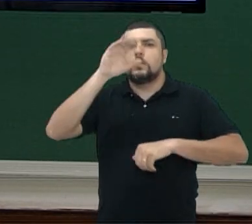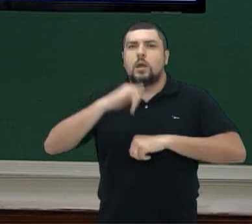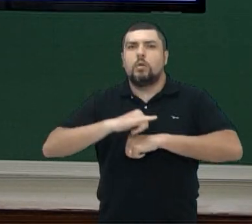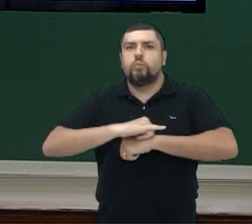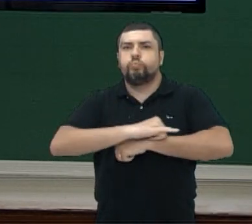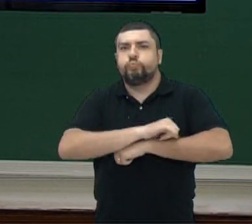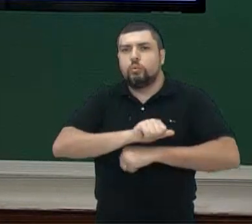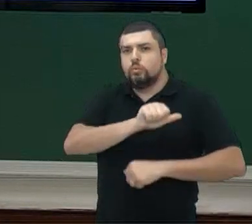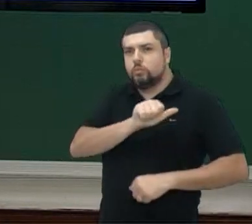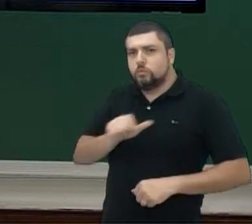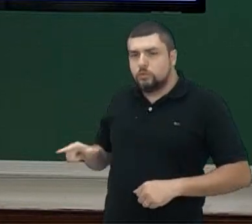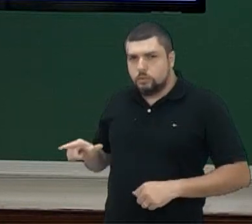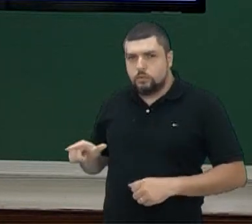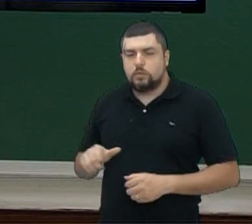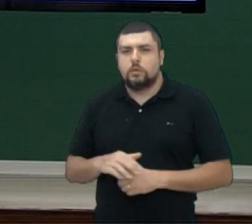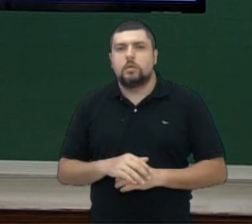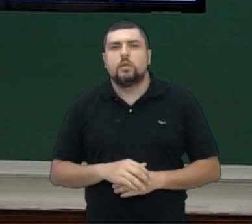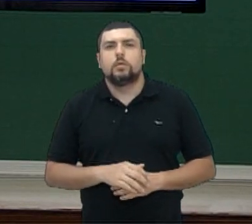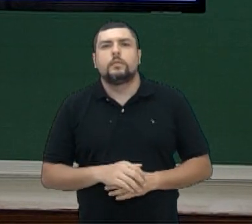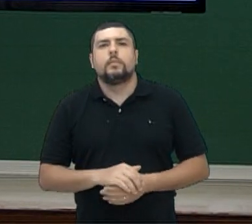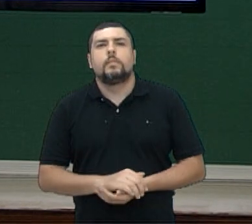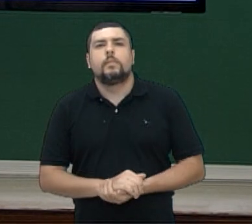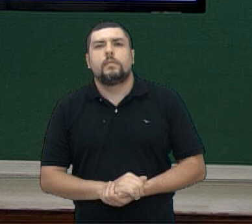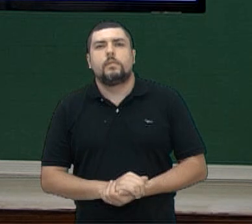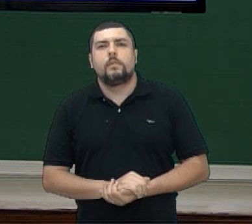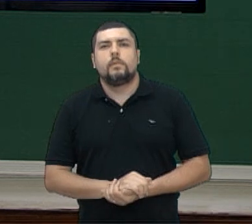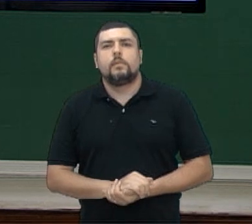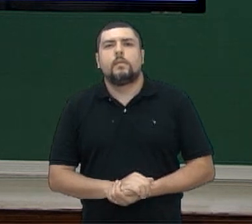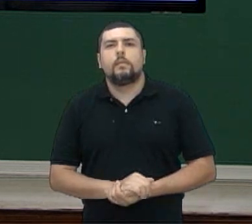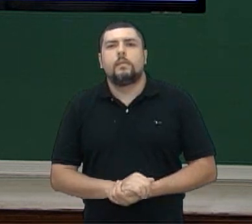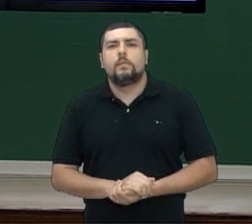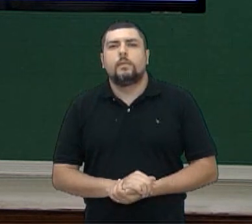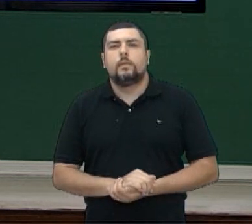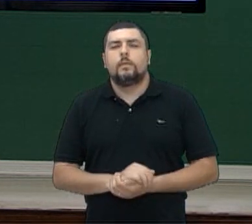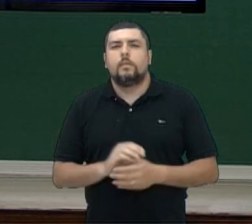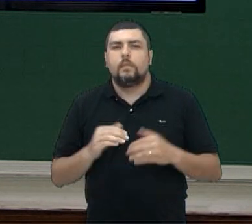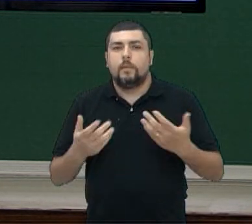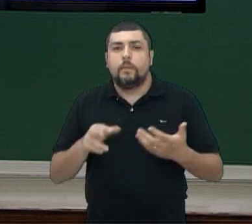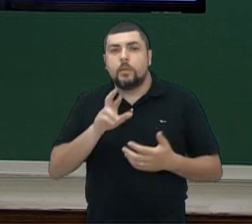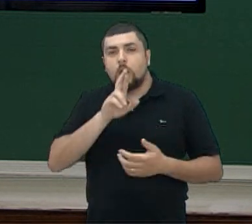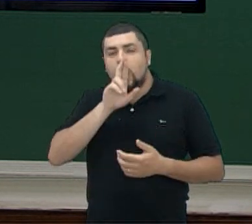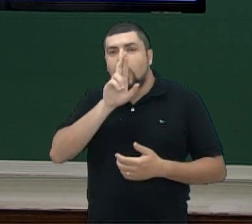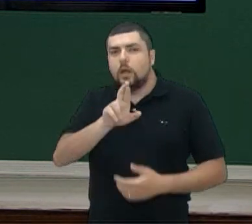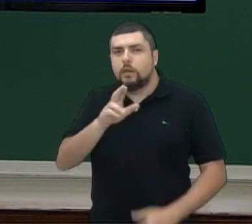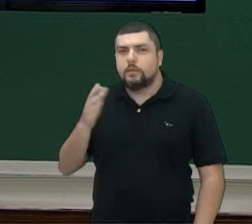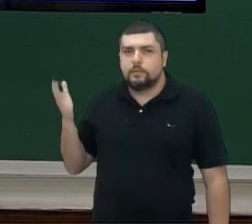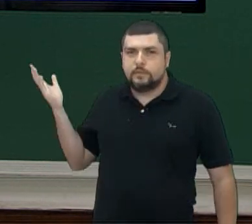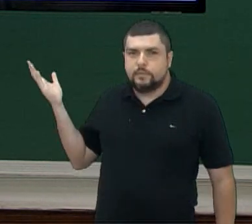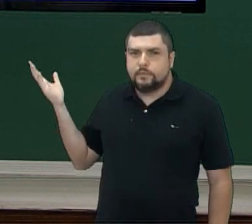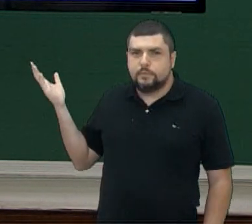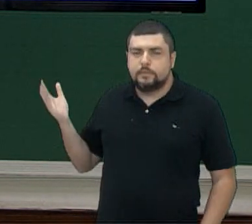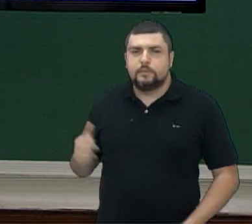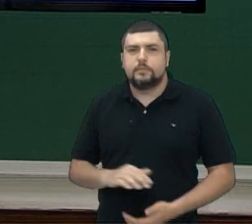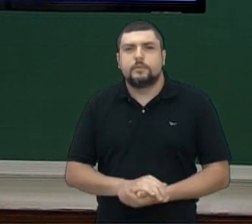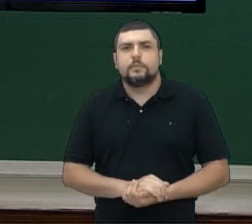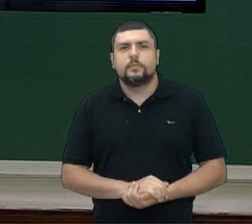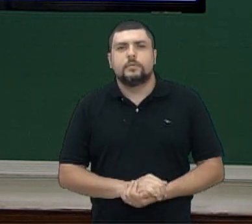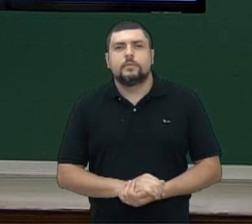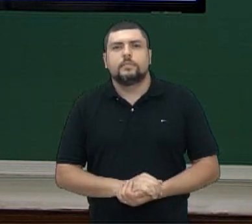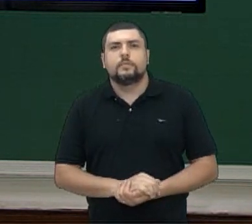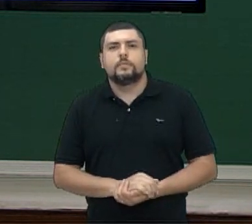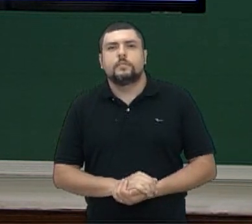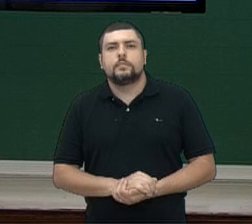Consoante, vogal, consoante. A gente dobra a última consoante. Então a resposta foi... Garfield is fatter